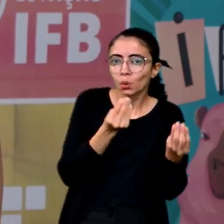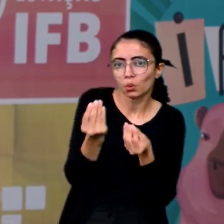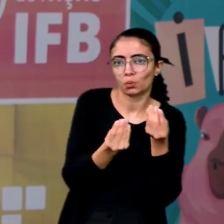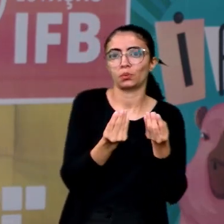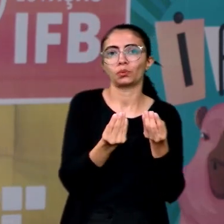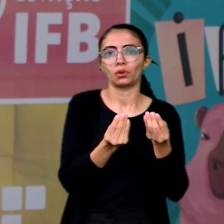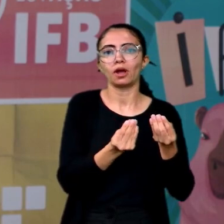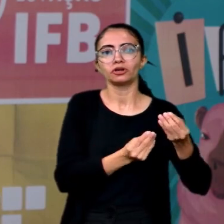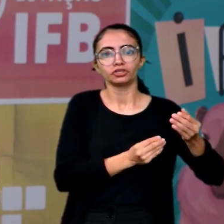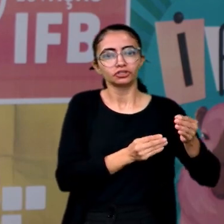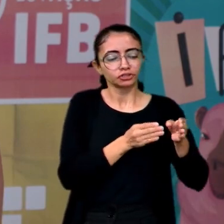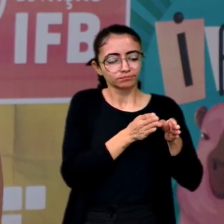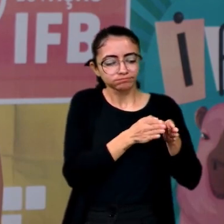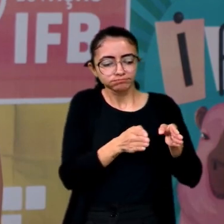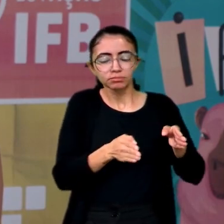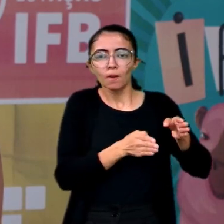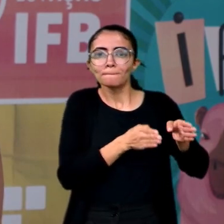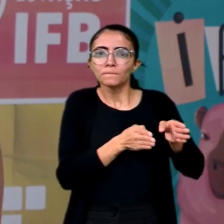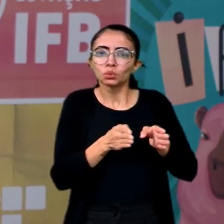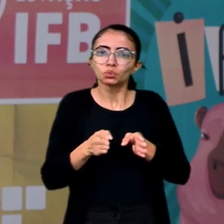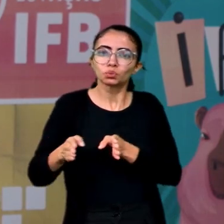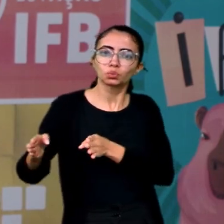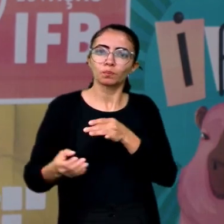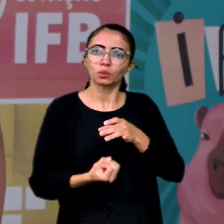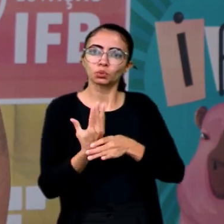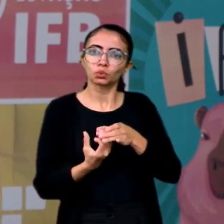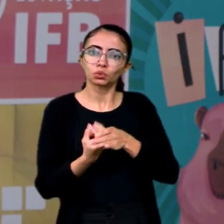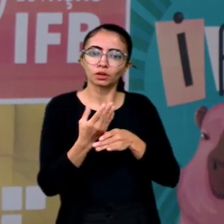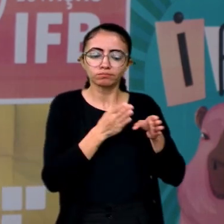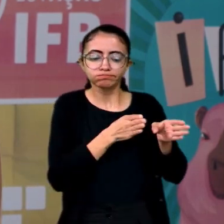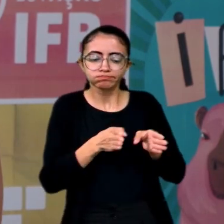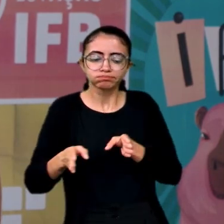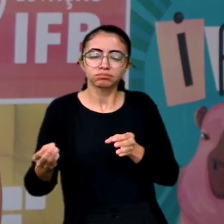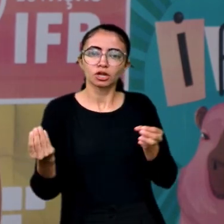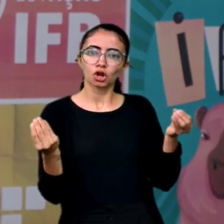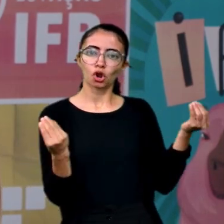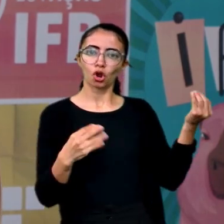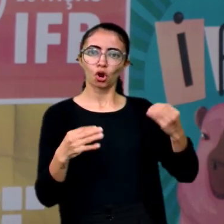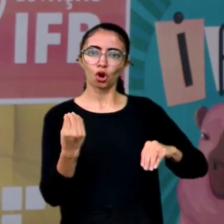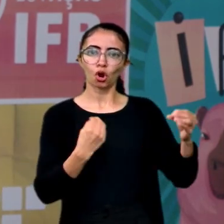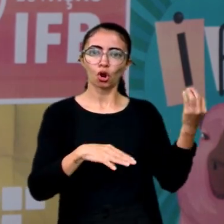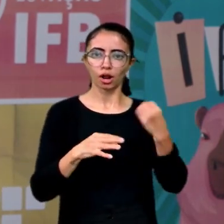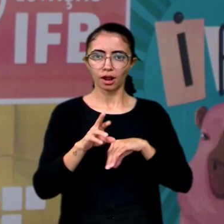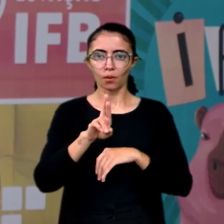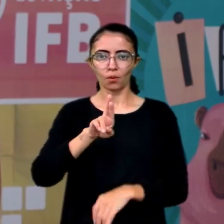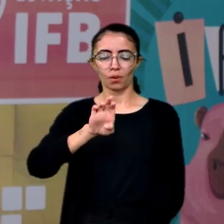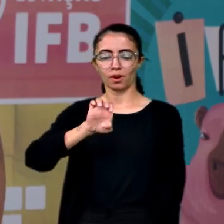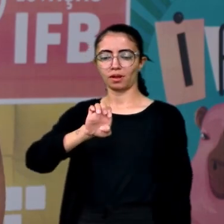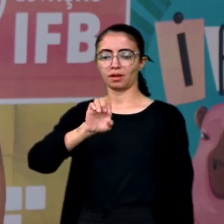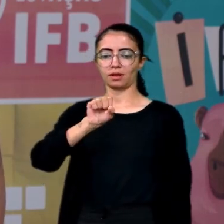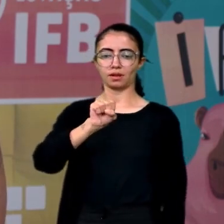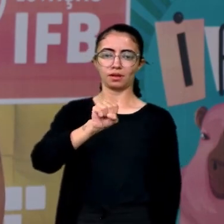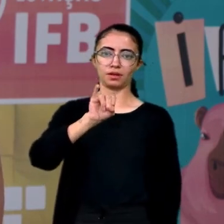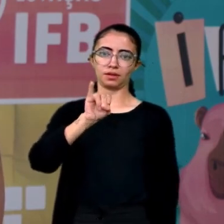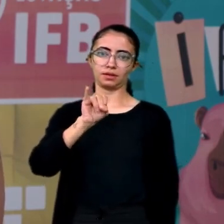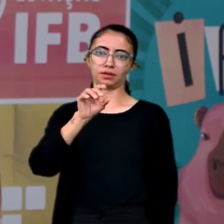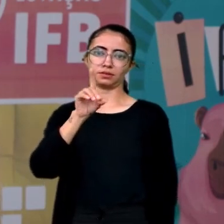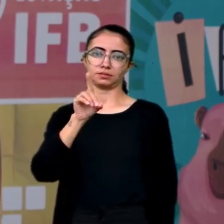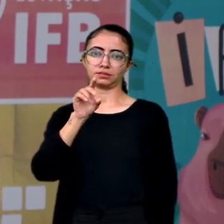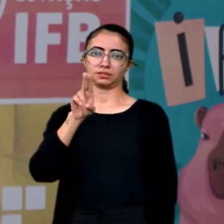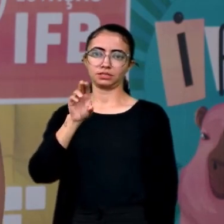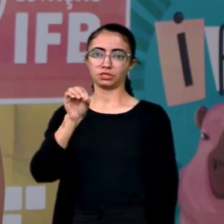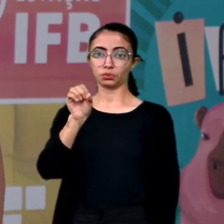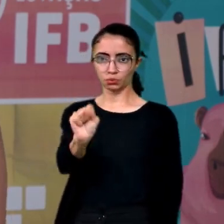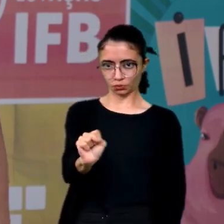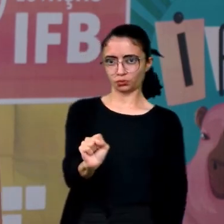produtivo e incluir dentro desse ciclo produtivo matérias-primas que são os resíduos? eles têm um alto potencial hoje,